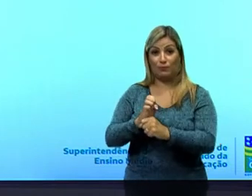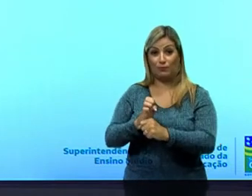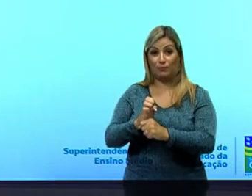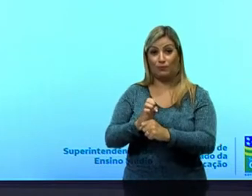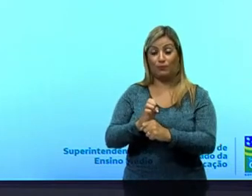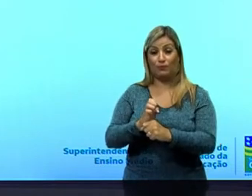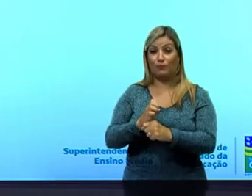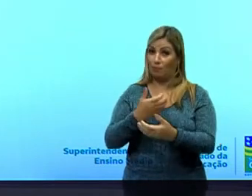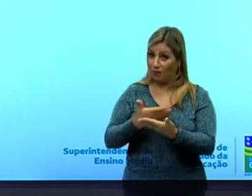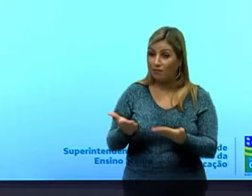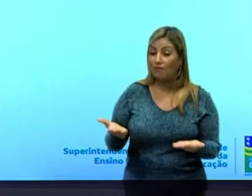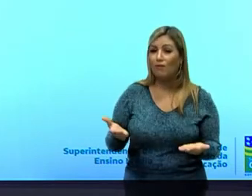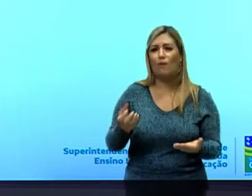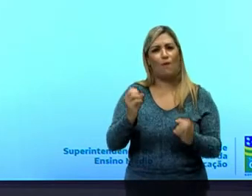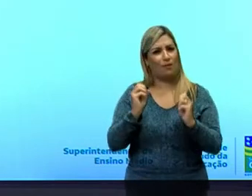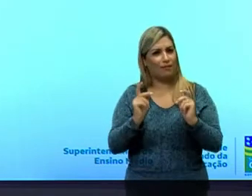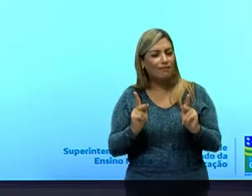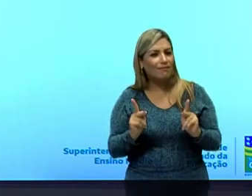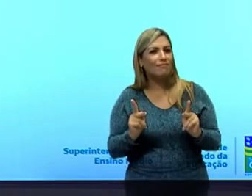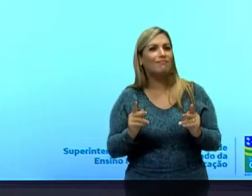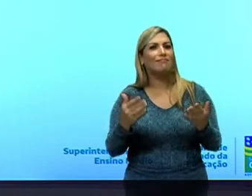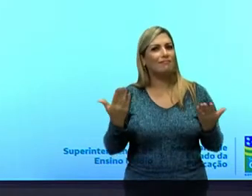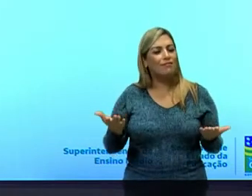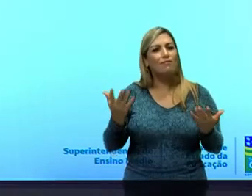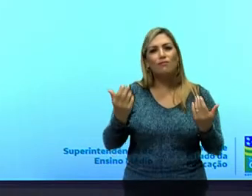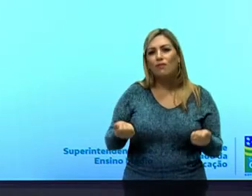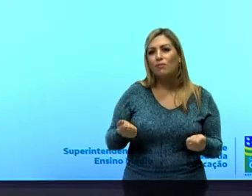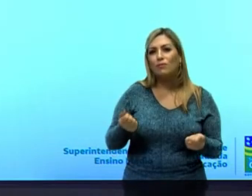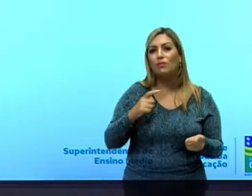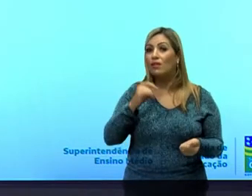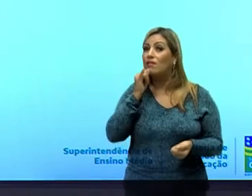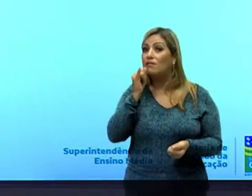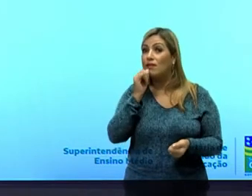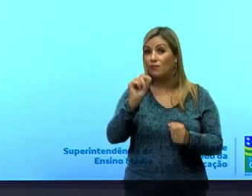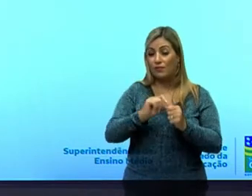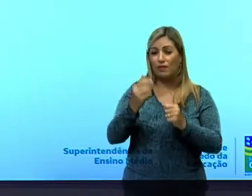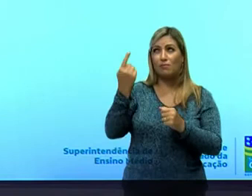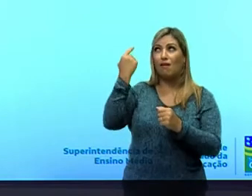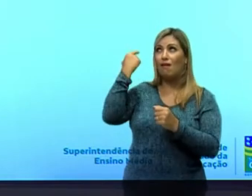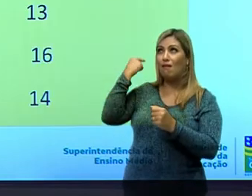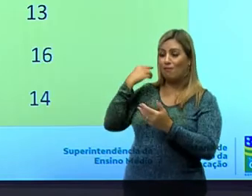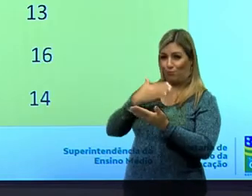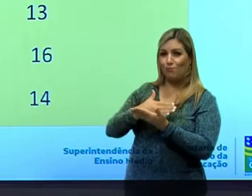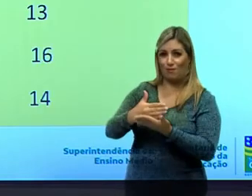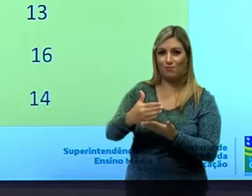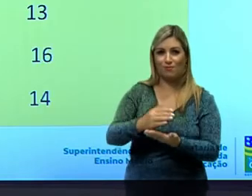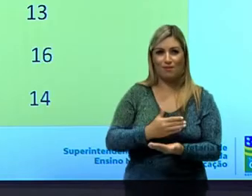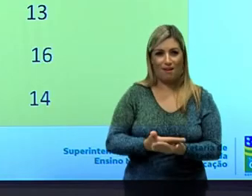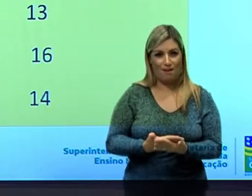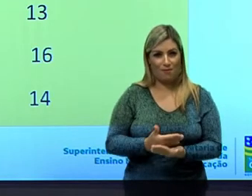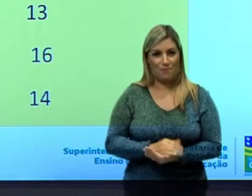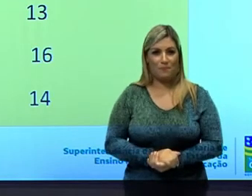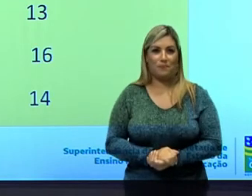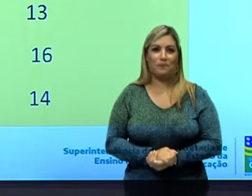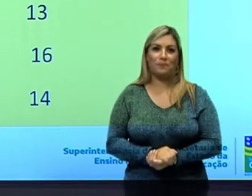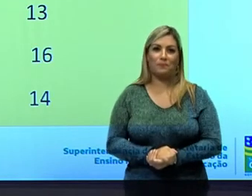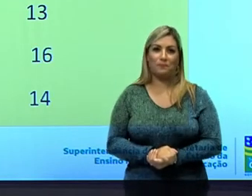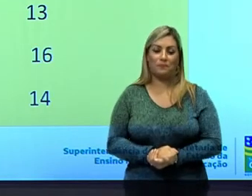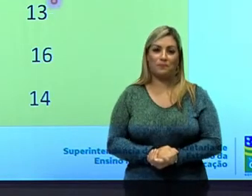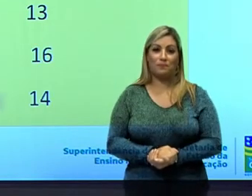isso beleza então vamos pegar o nosso exemplo que nós fizemos lá no comecinho aqui está